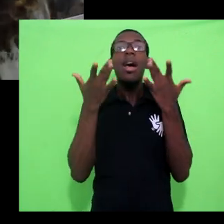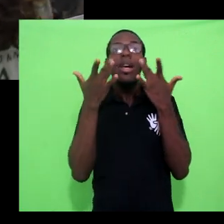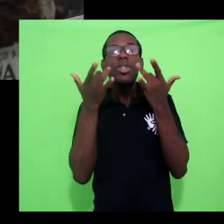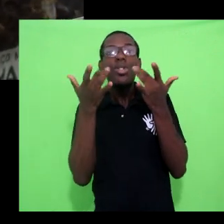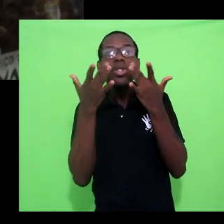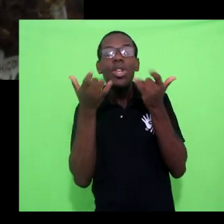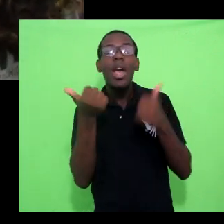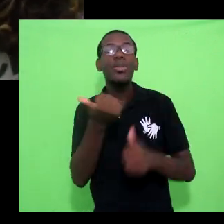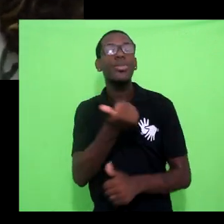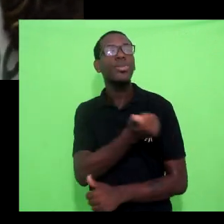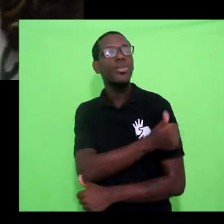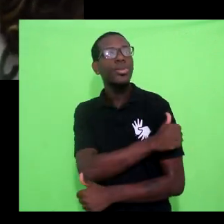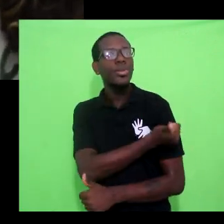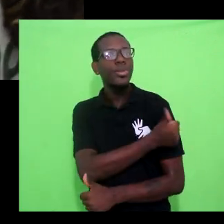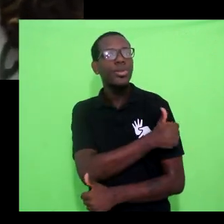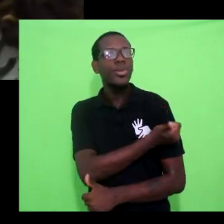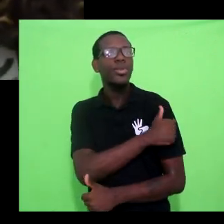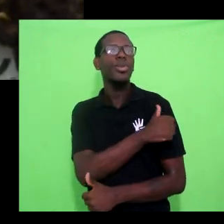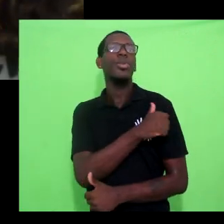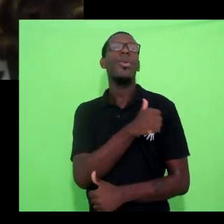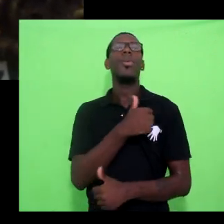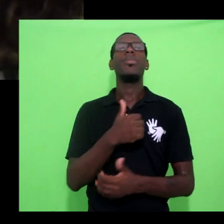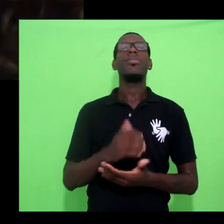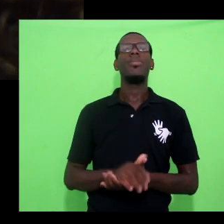Estudante Iguaçuano, que ele havia criado.